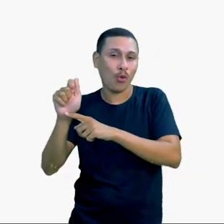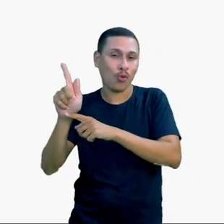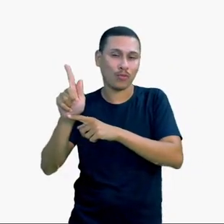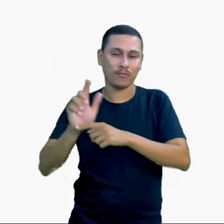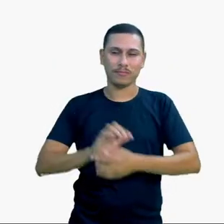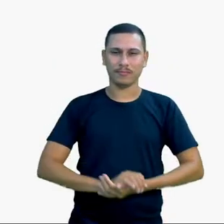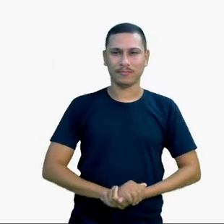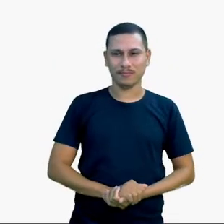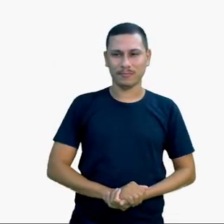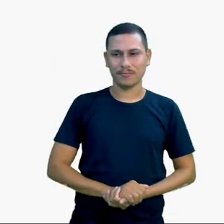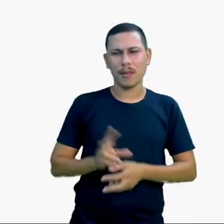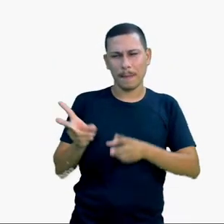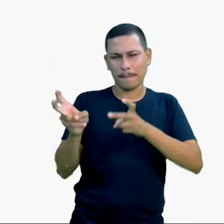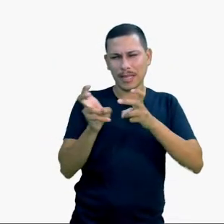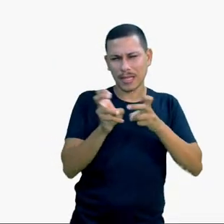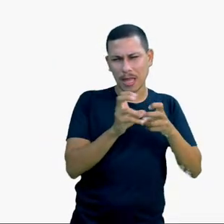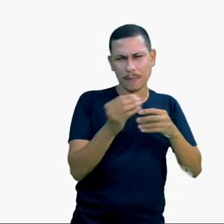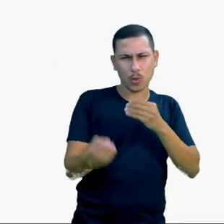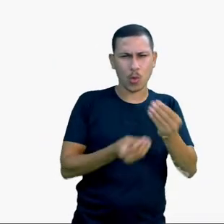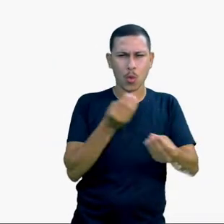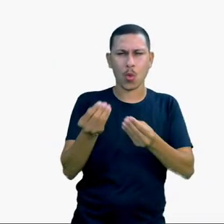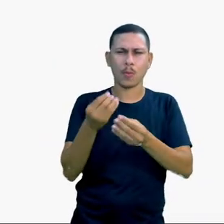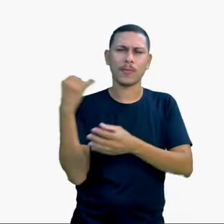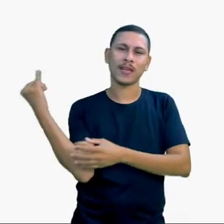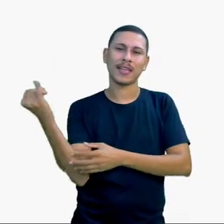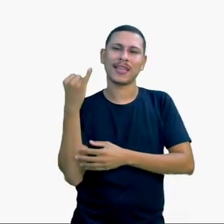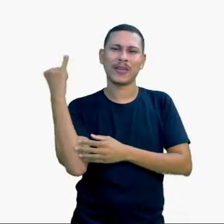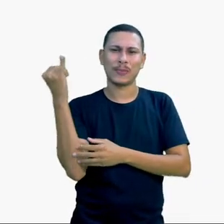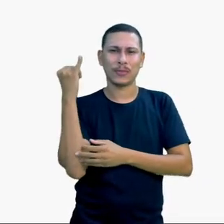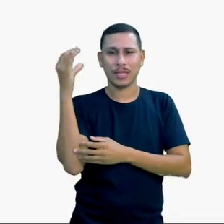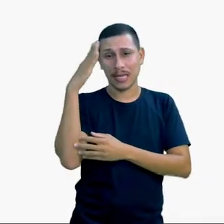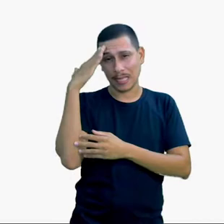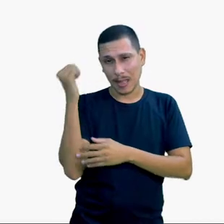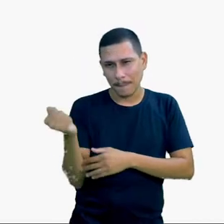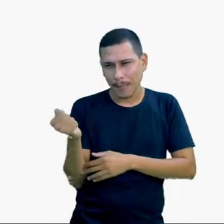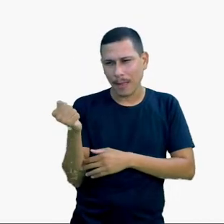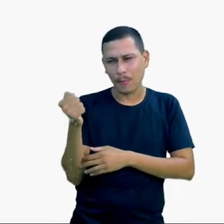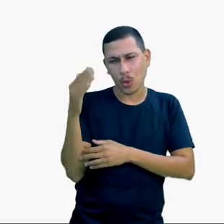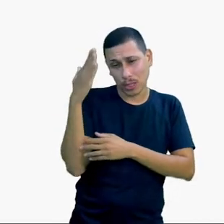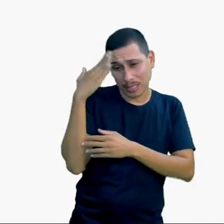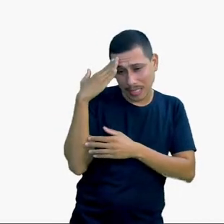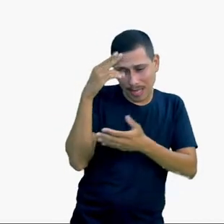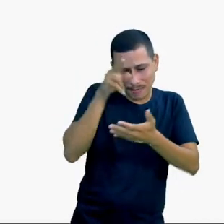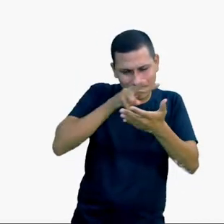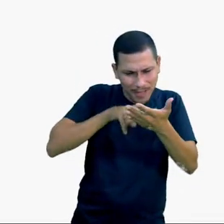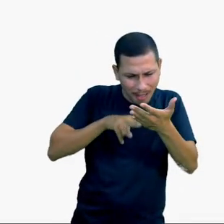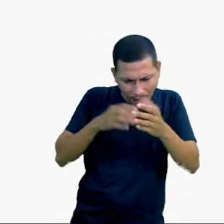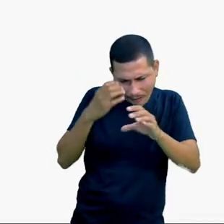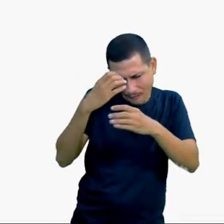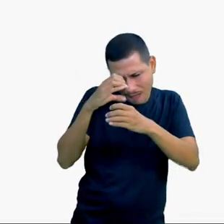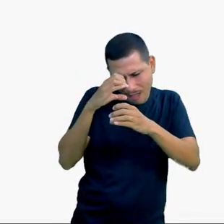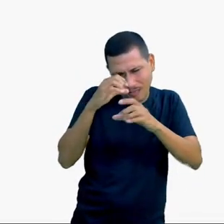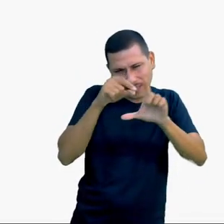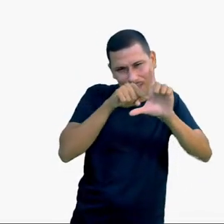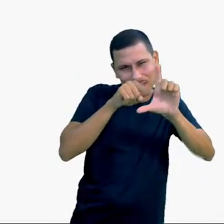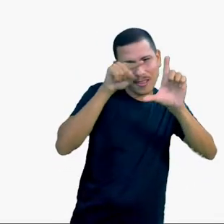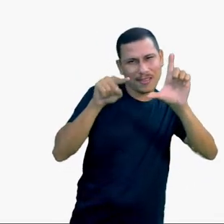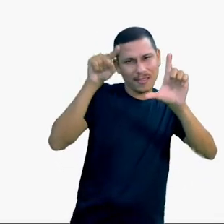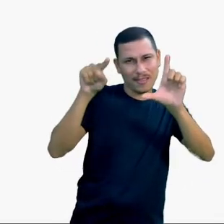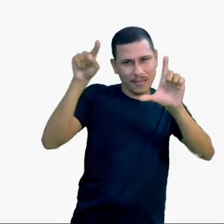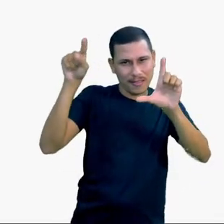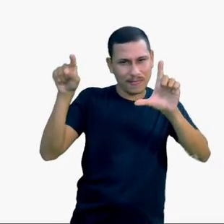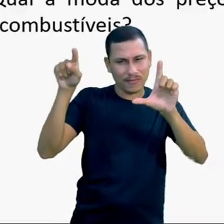agosto. Tá vendo como é importante sabermos interpretar e analisar os